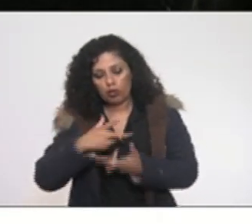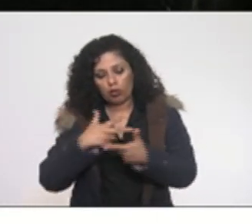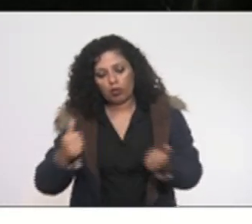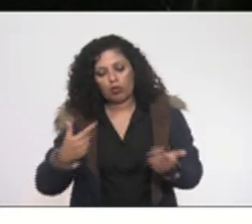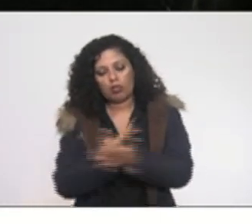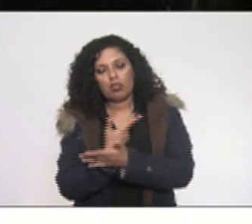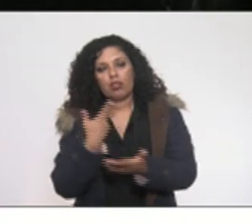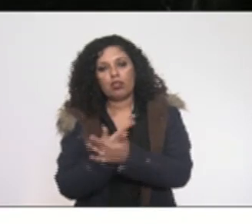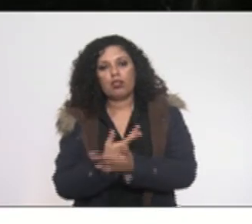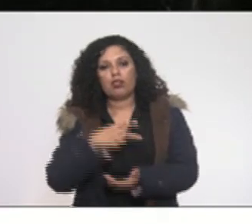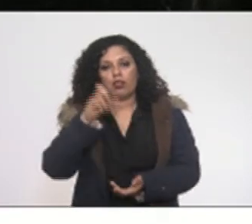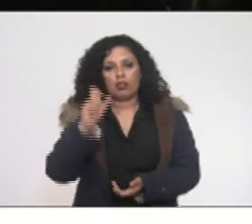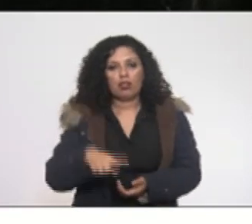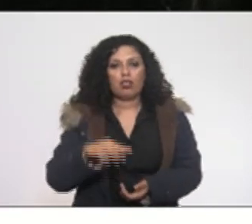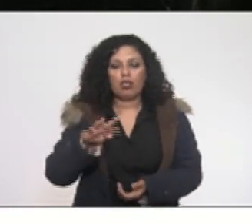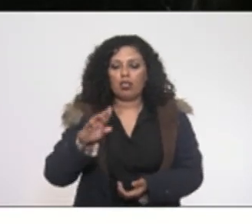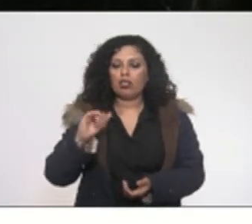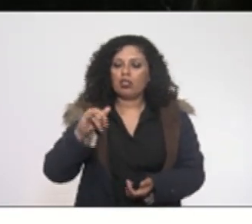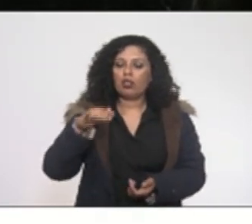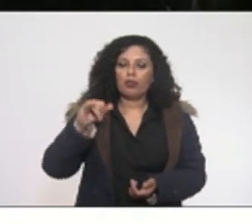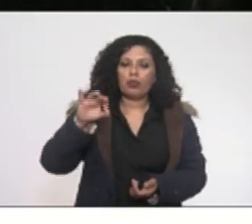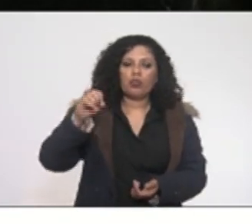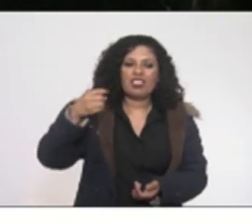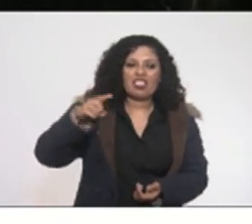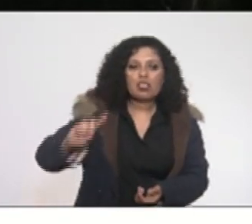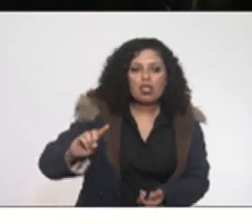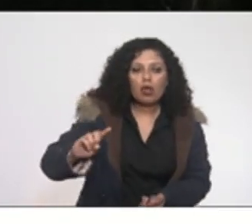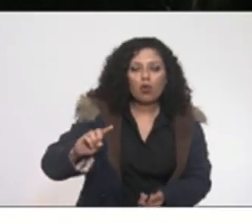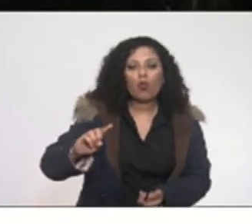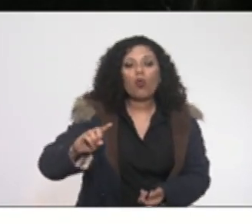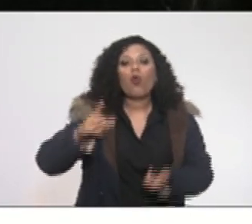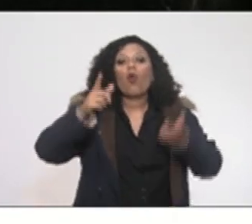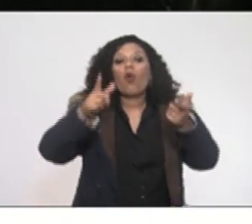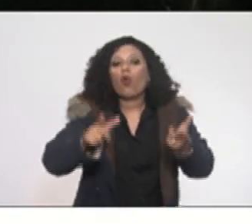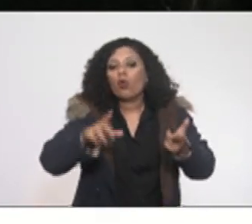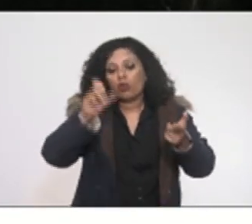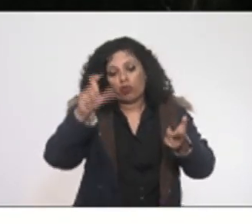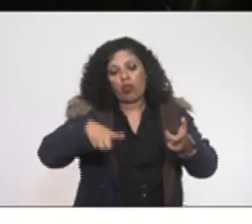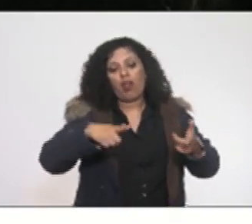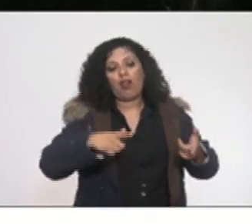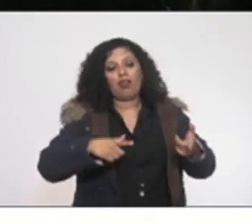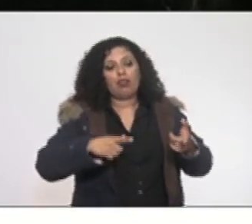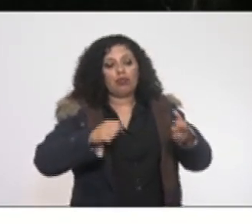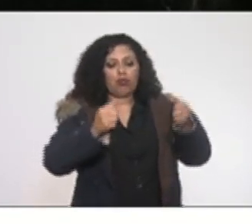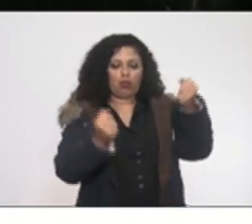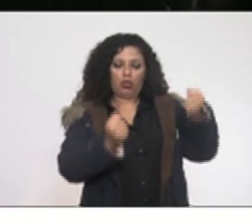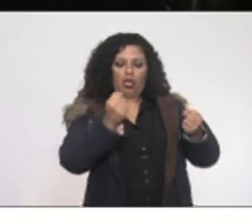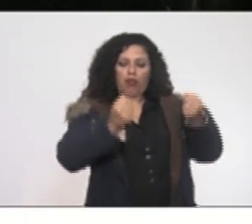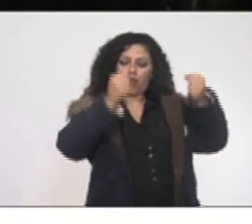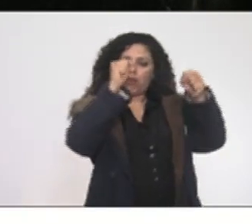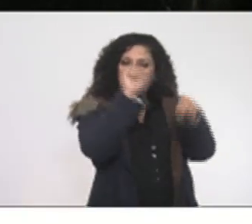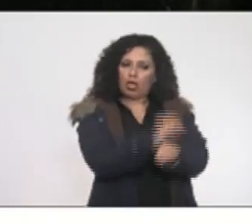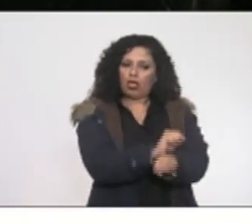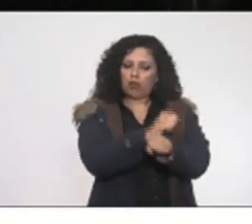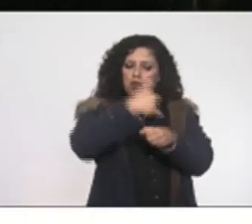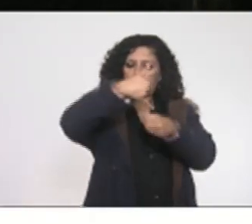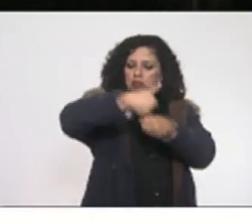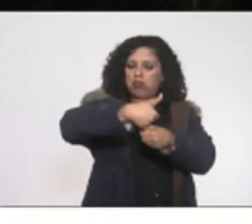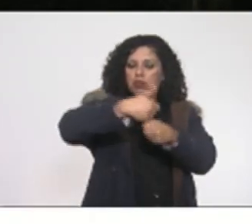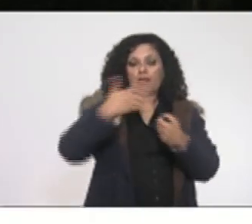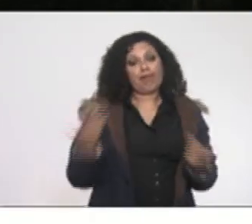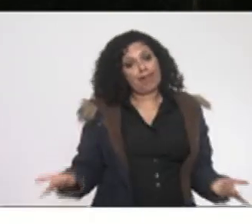que é tributar na bomba. Não é verdade? Que é tributar na bomba. E, com isso, o Rio de Janeiro perde